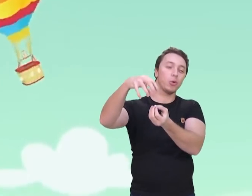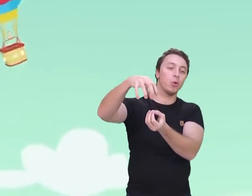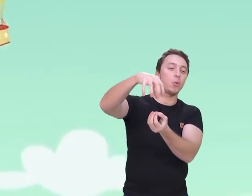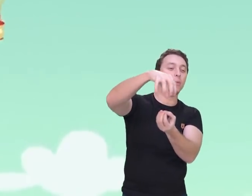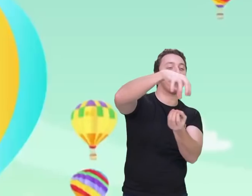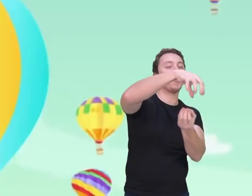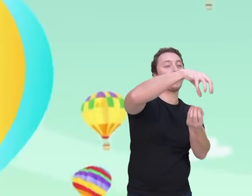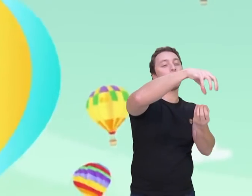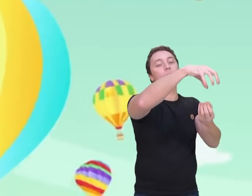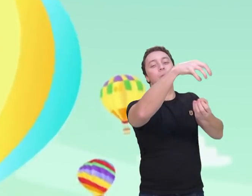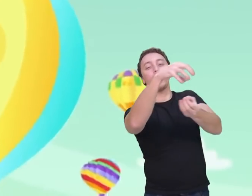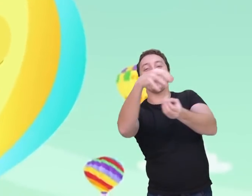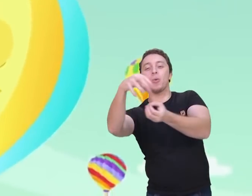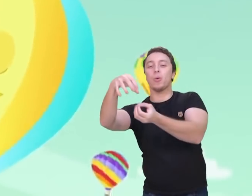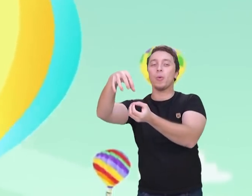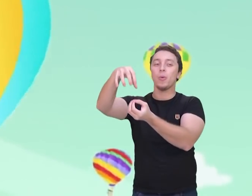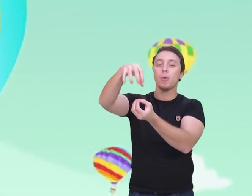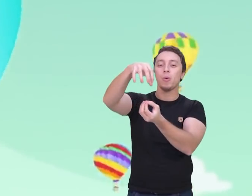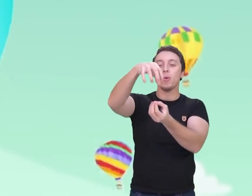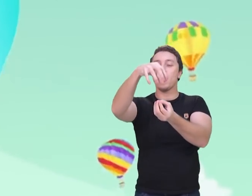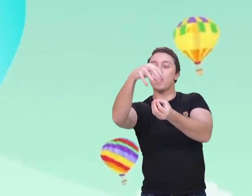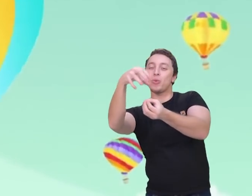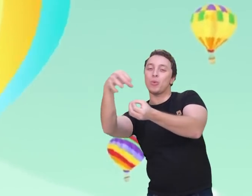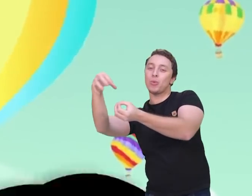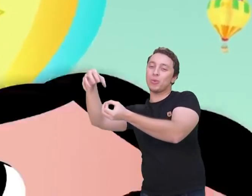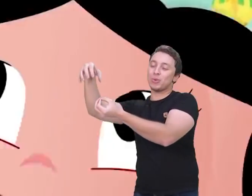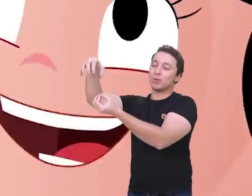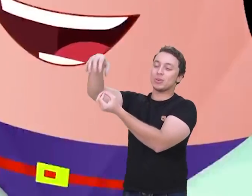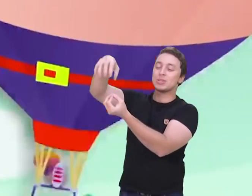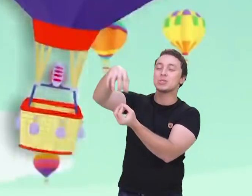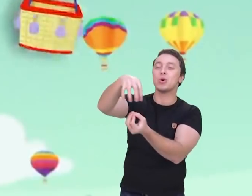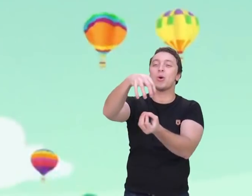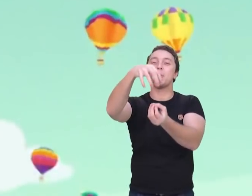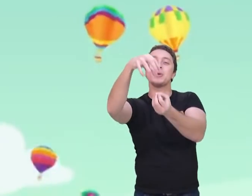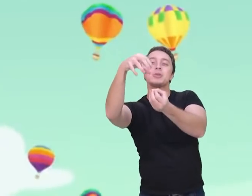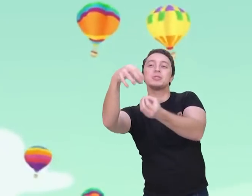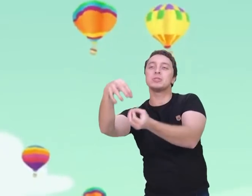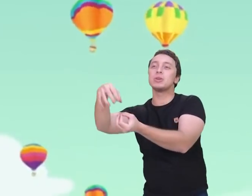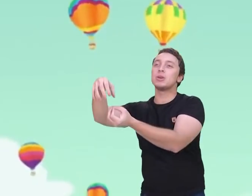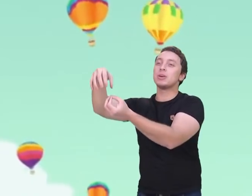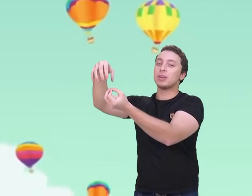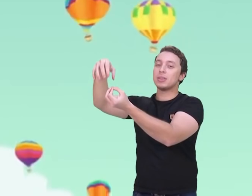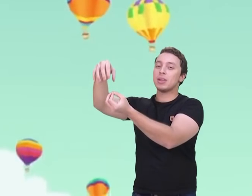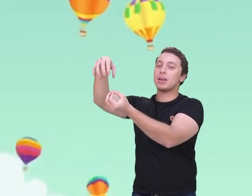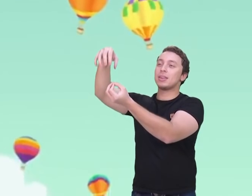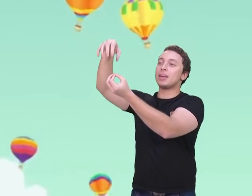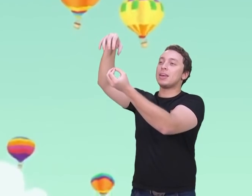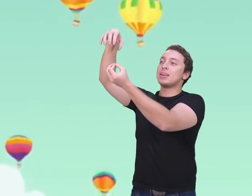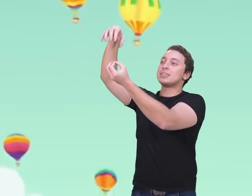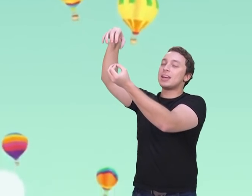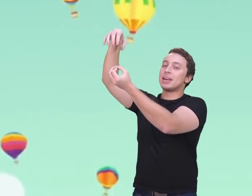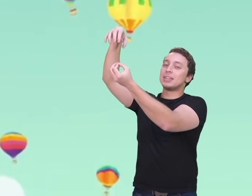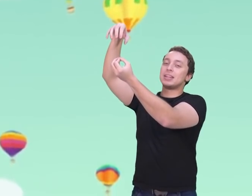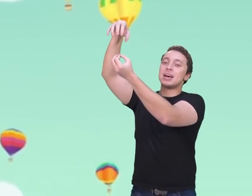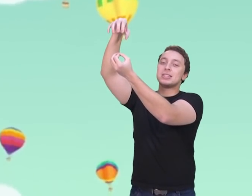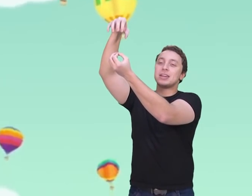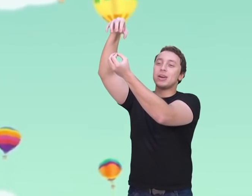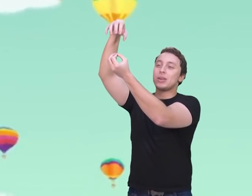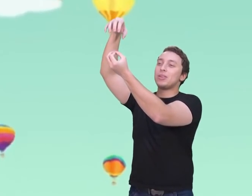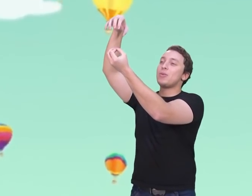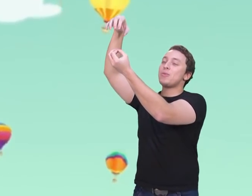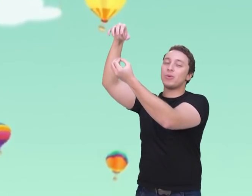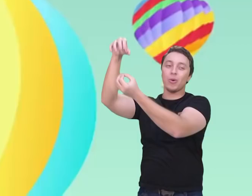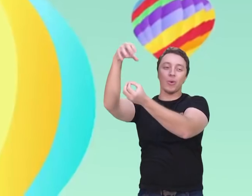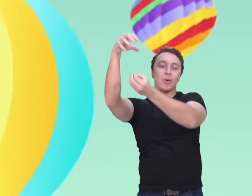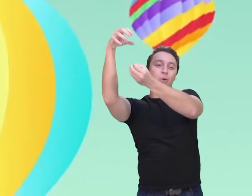pra ir até Lisboa. Sobe, sobe, esquenta, esquenta,